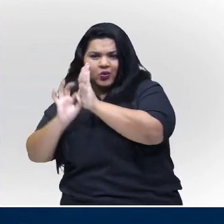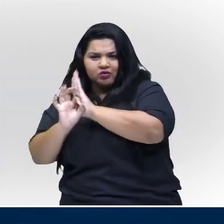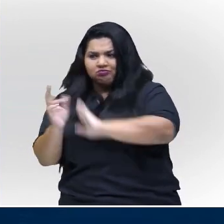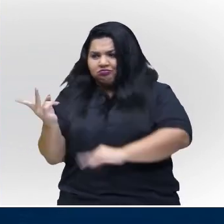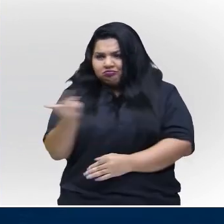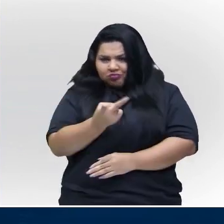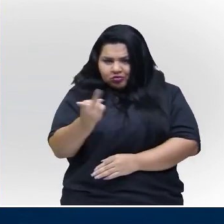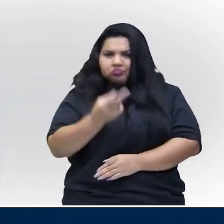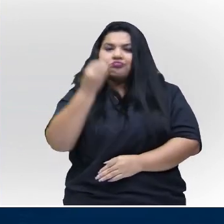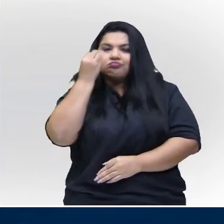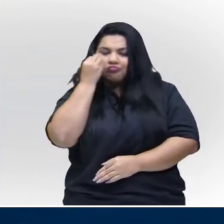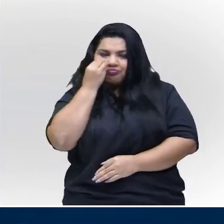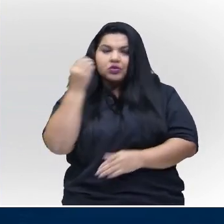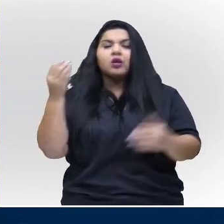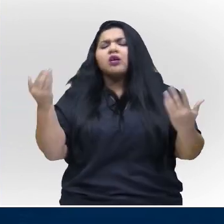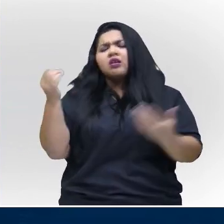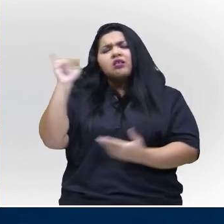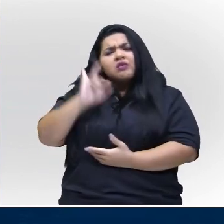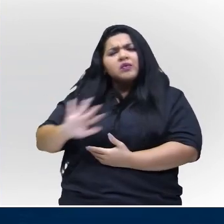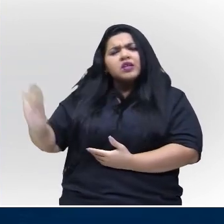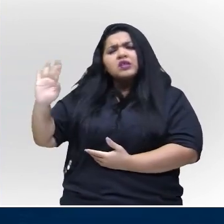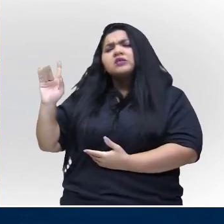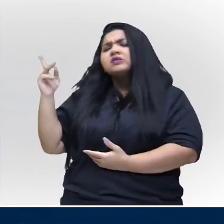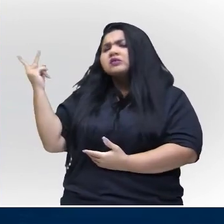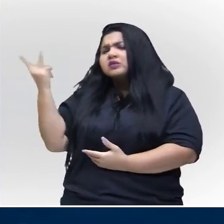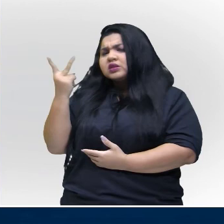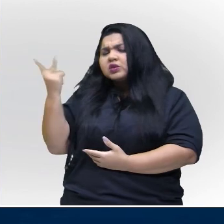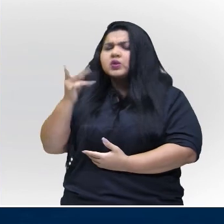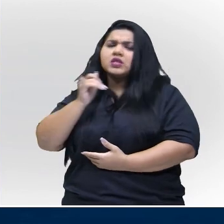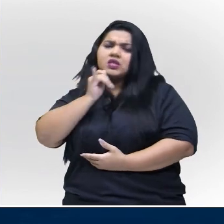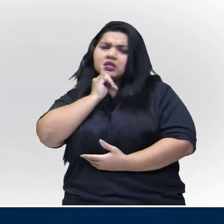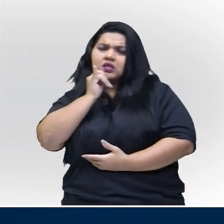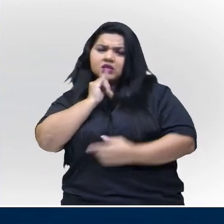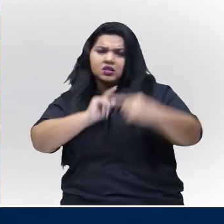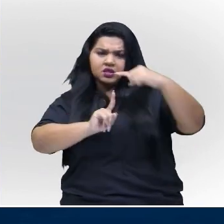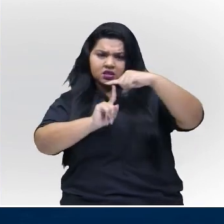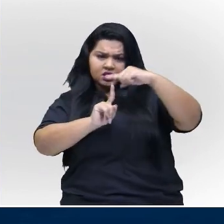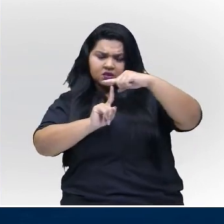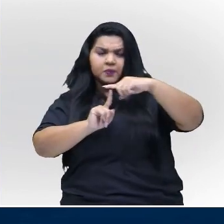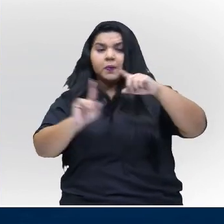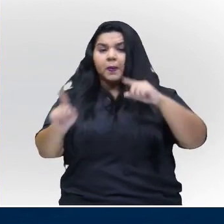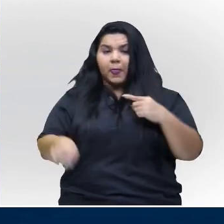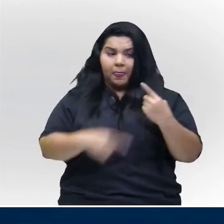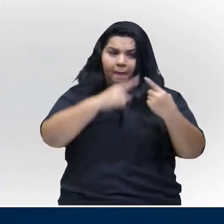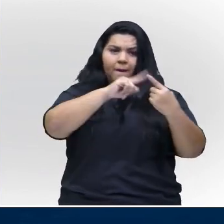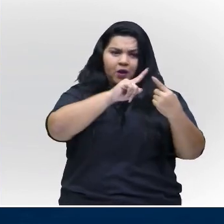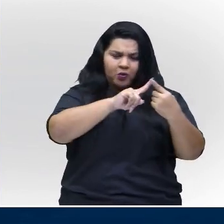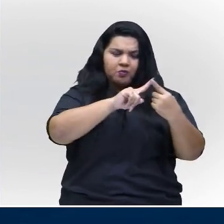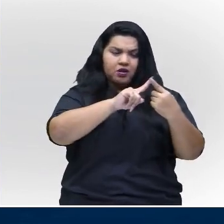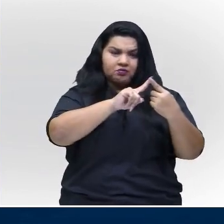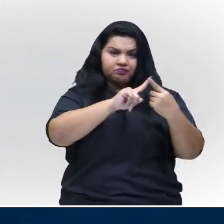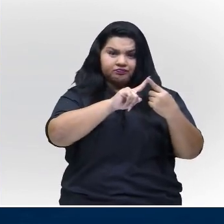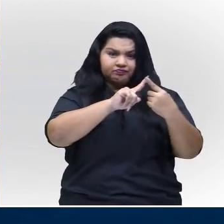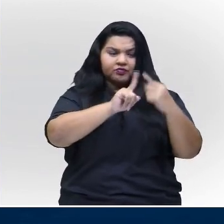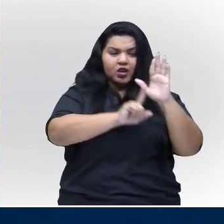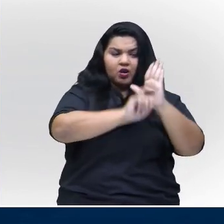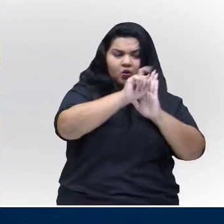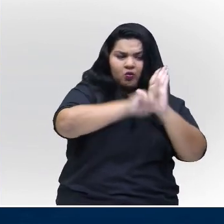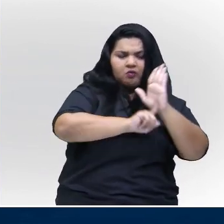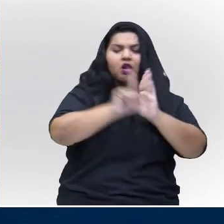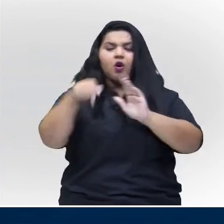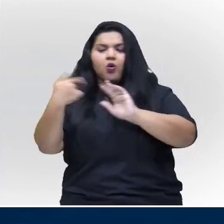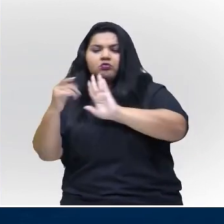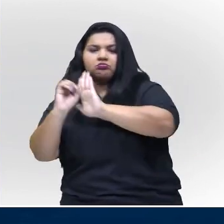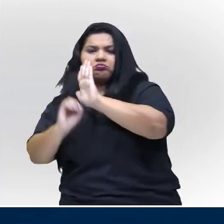nas nossas imagens, nós temos aí dois exemplos de células, né? Uma delas é procariontes e a outra é